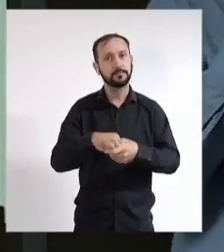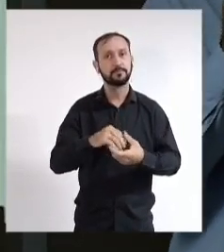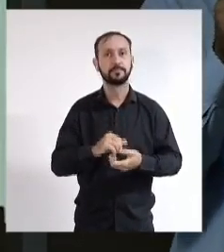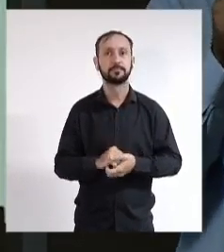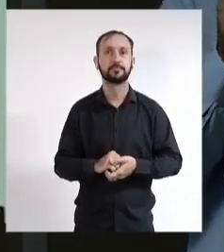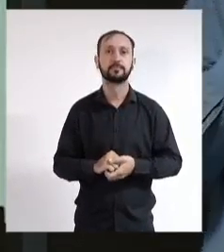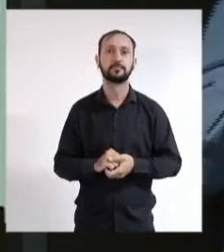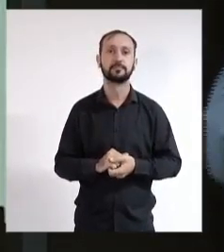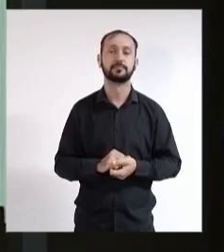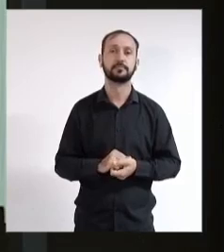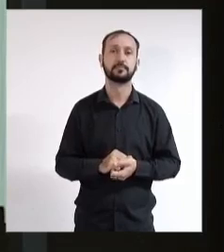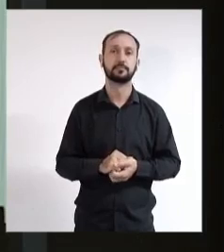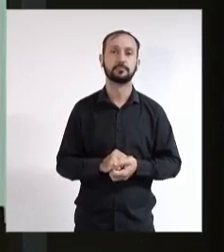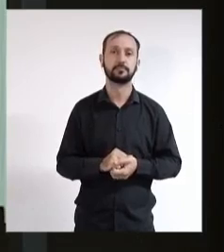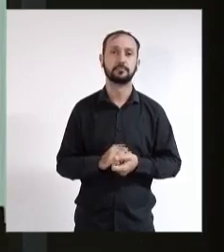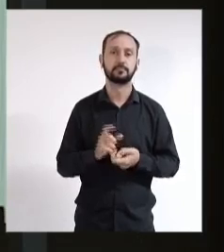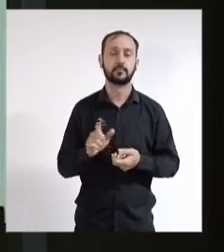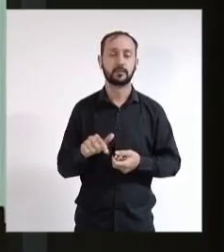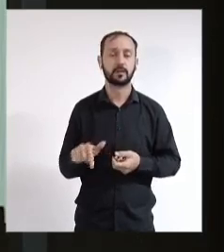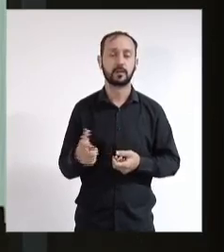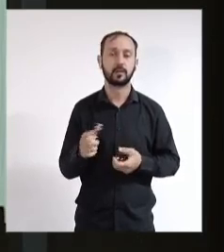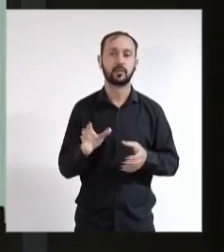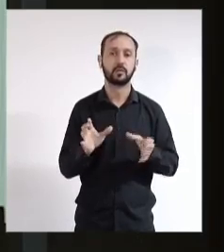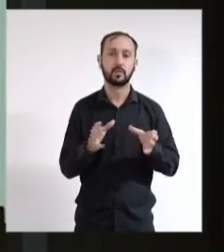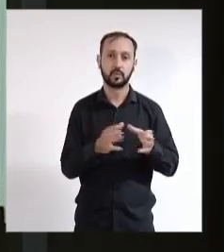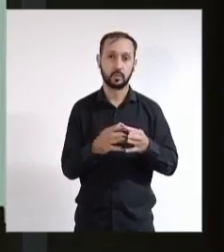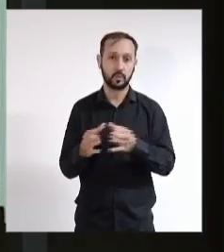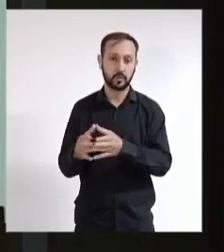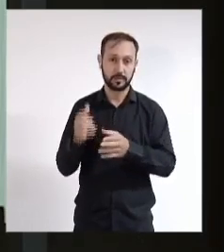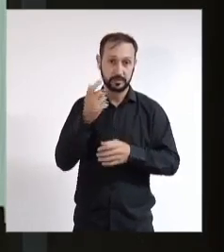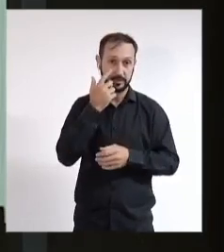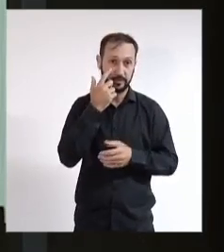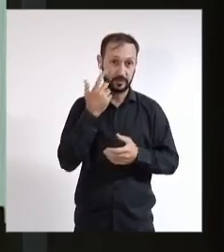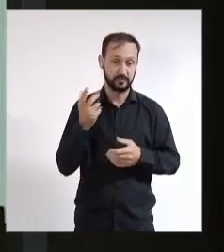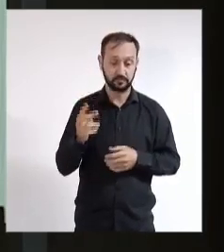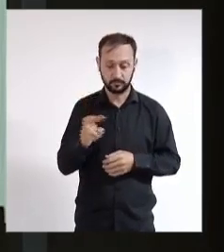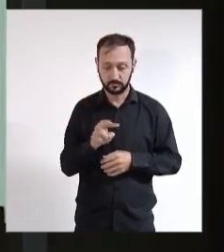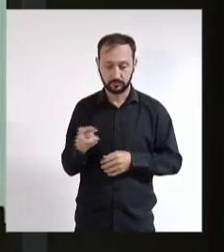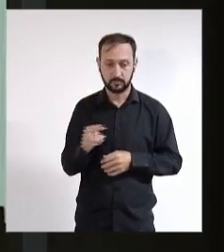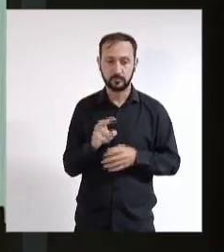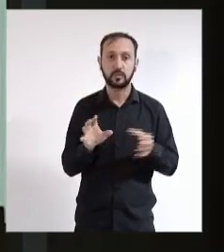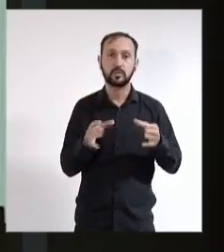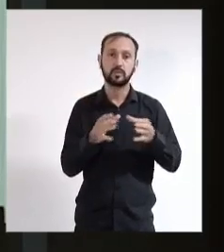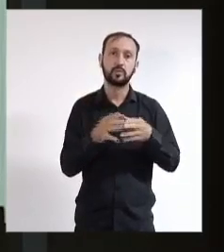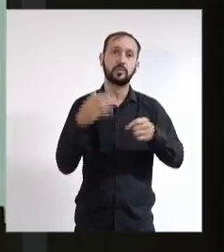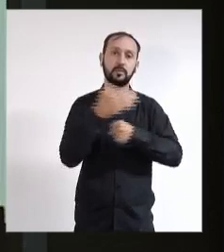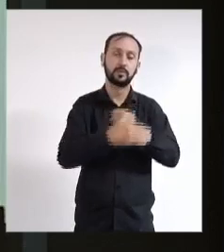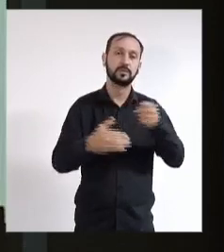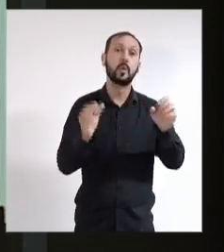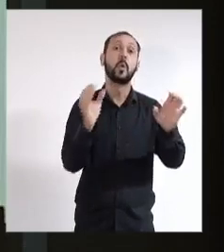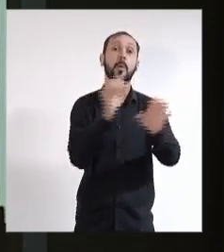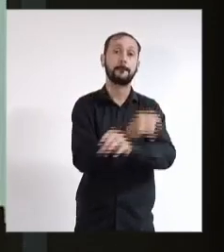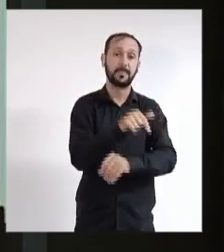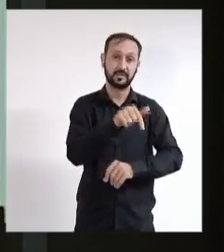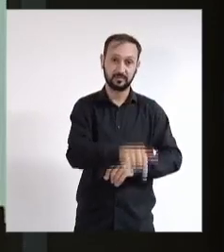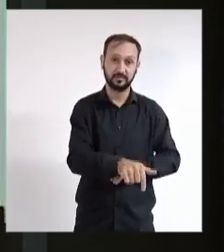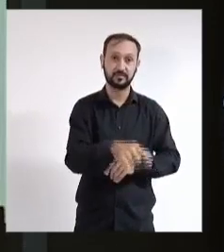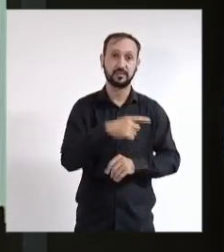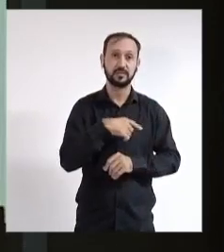é grupos a vocês vão estar observando aí que no grupo de proteção integral existe